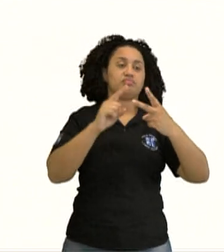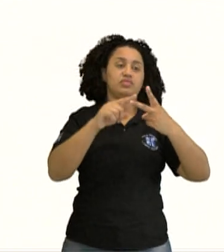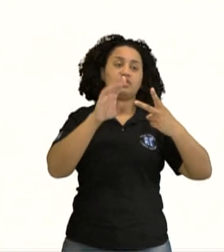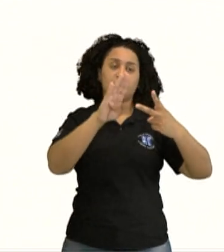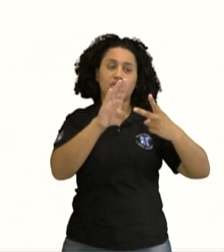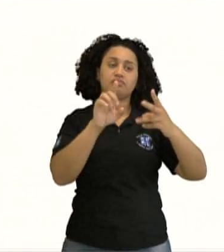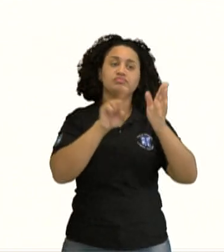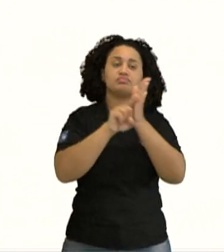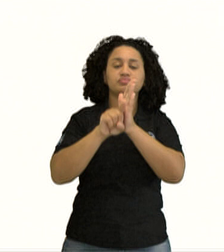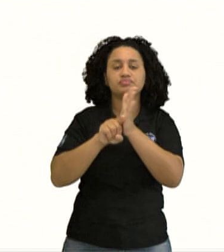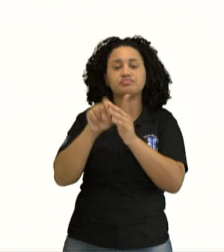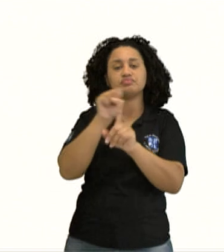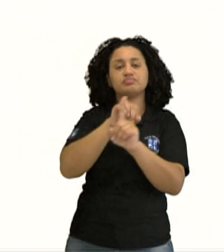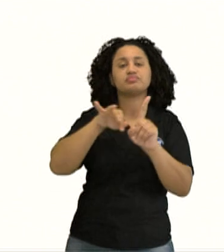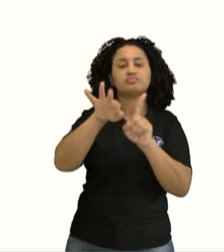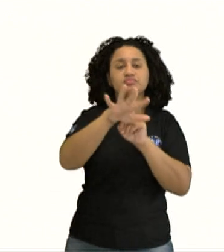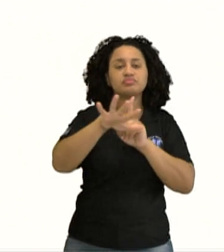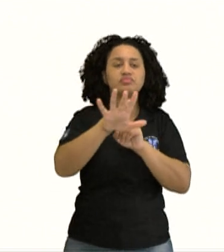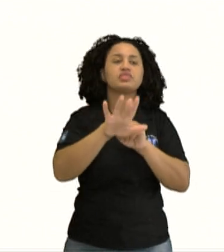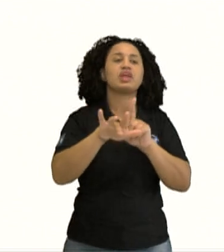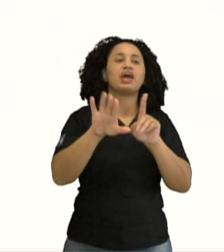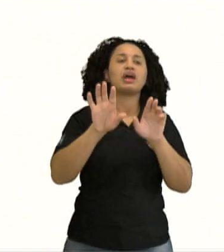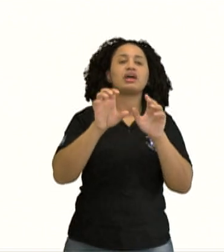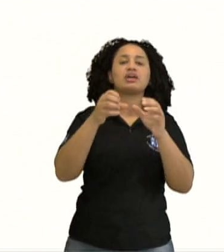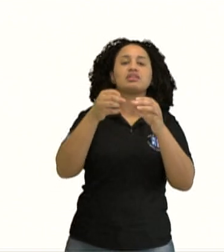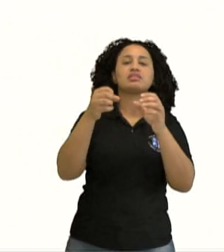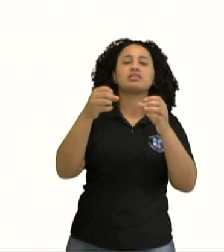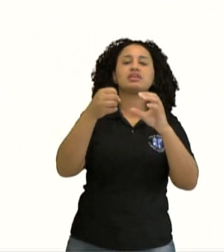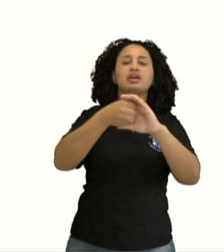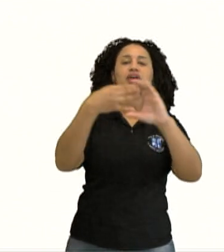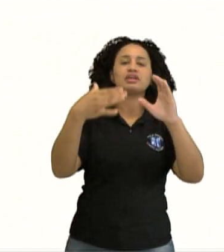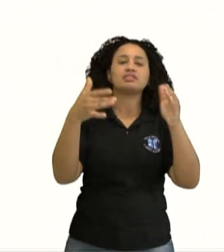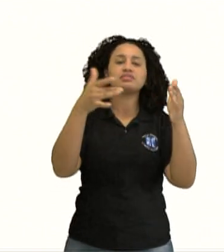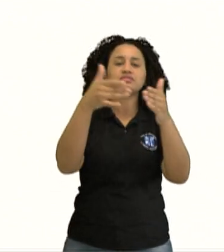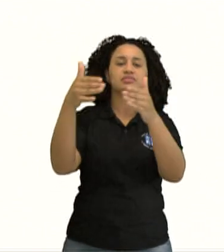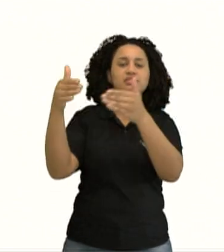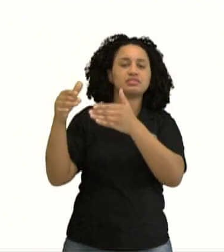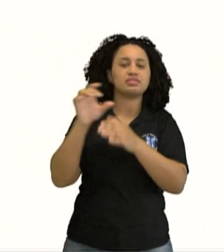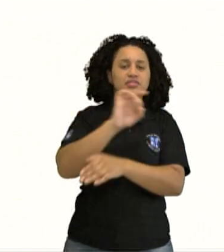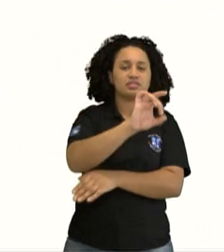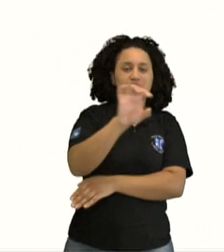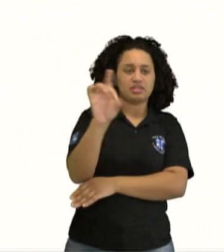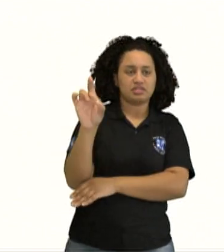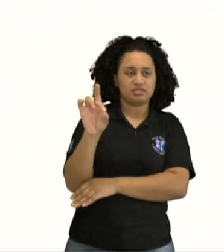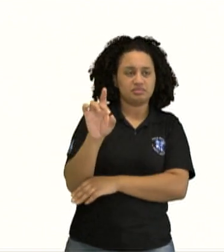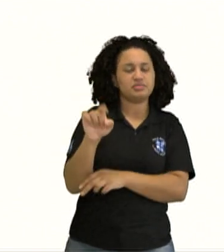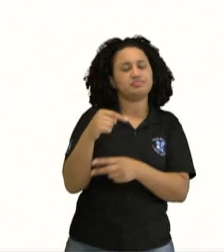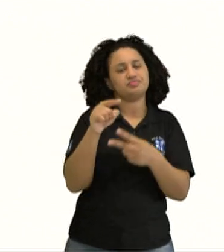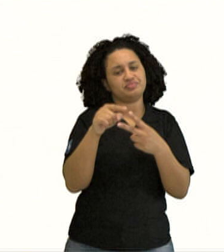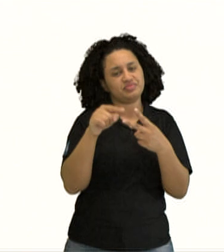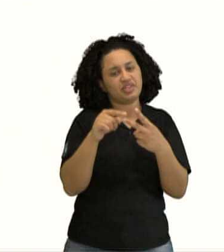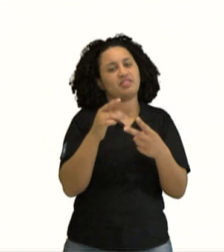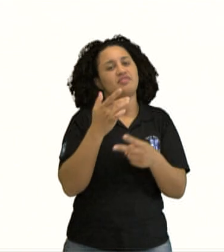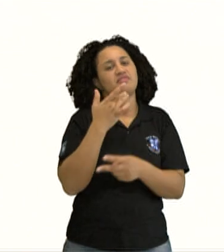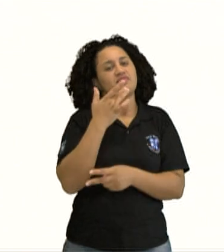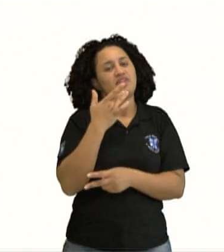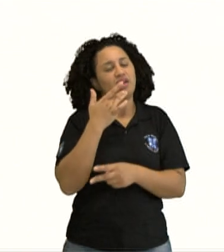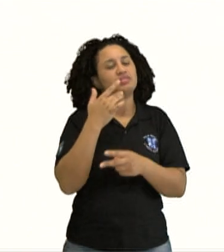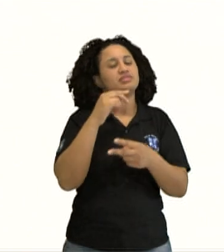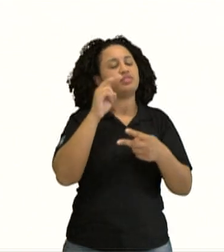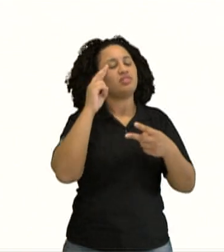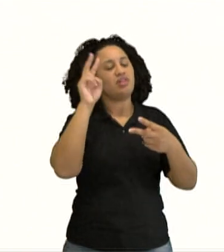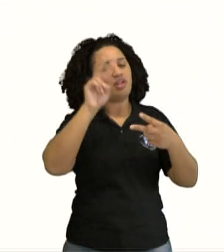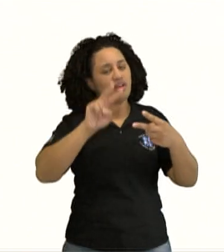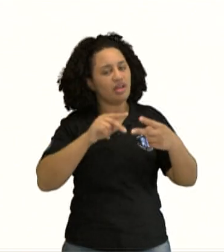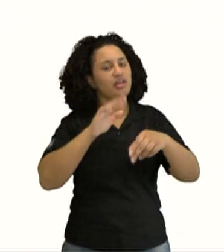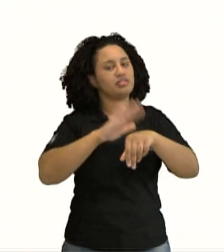B. Estudar as sociedades e particularidades de cada cultura? Pessoal, essa tá de boa, analisem aí um